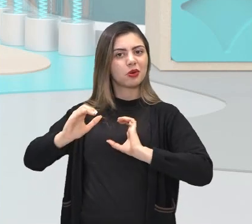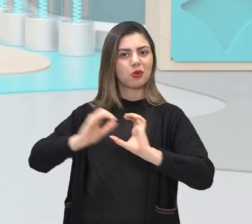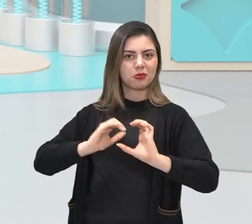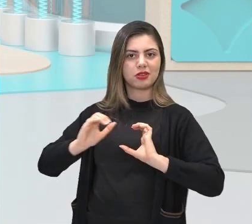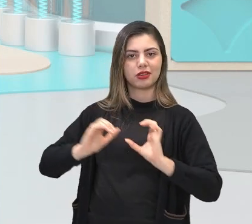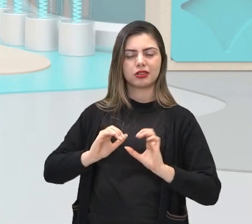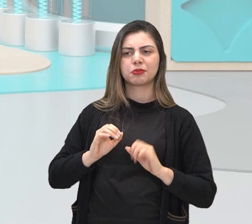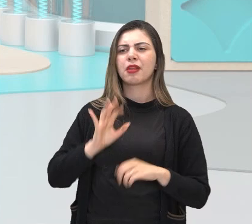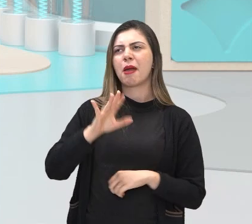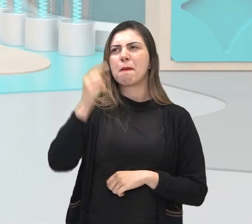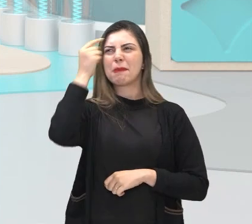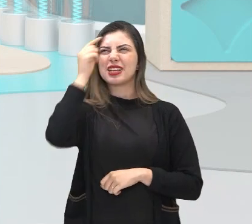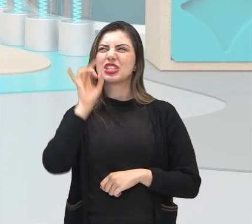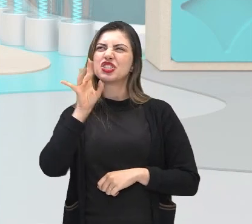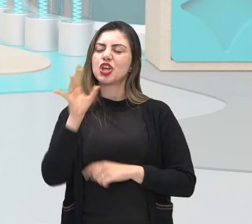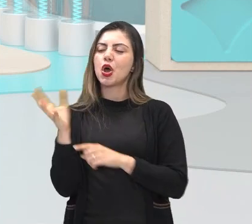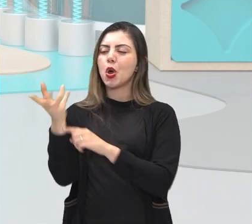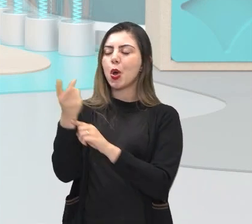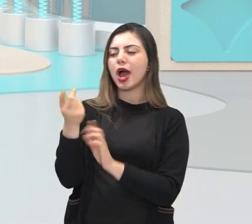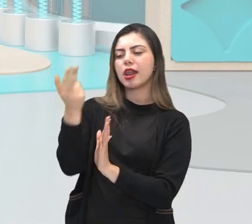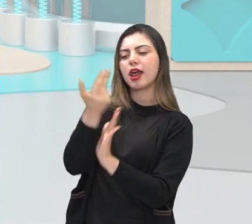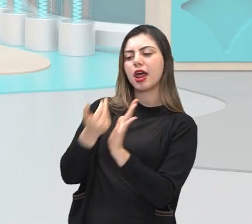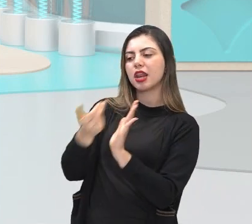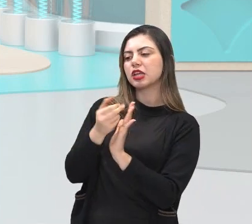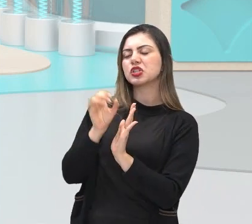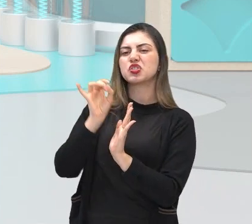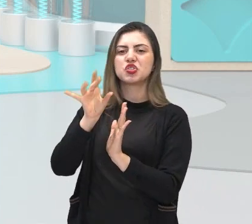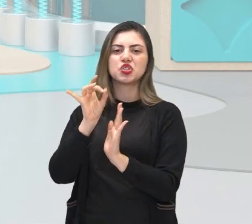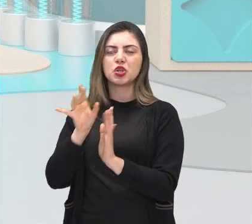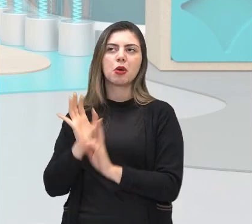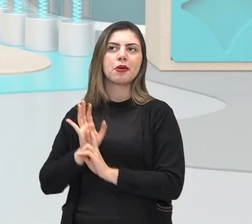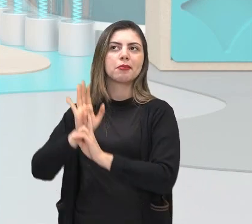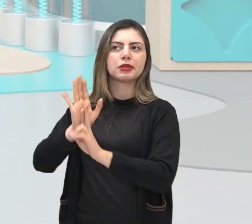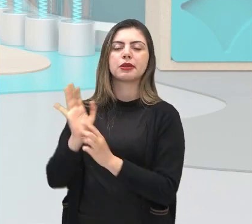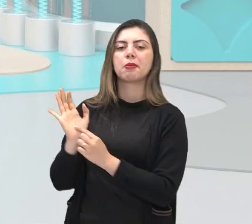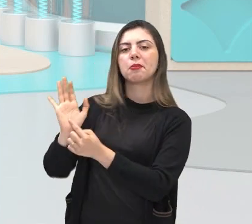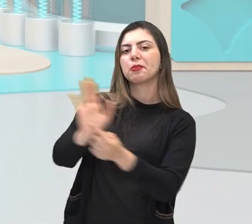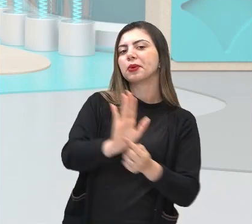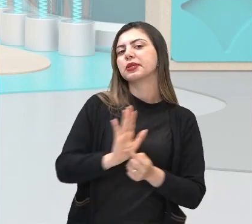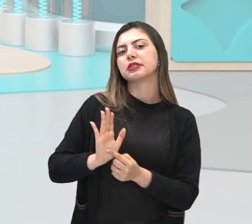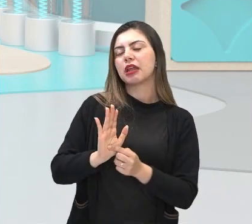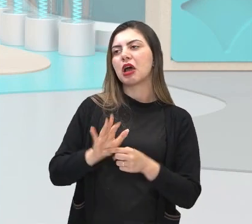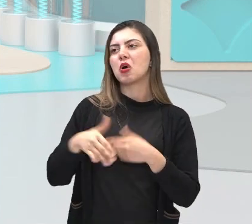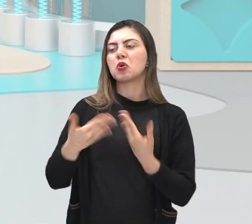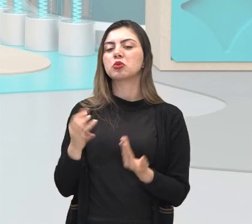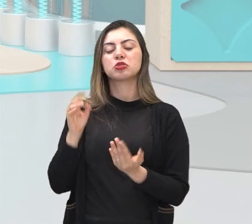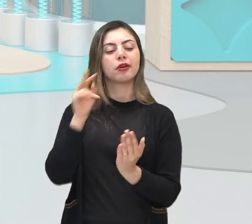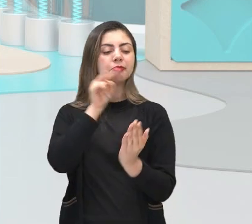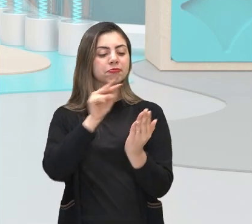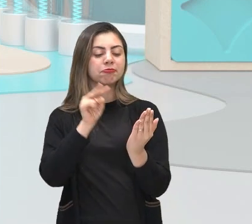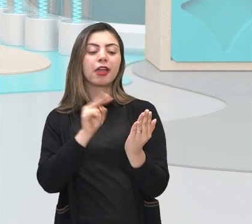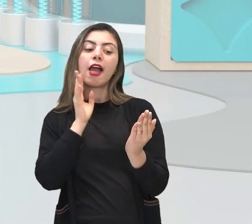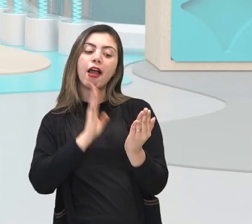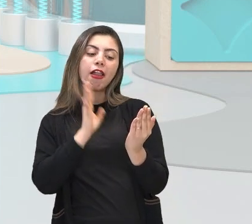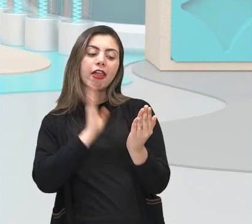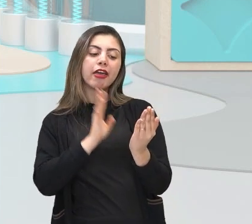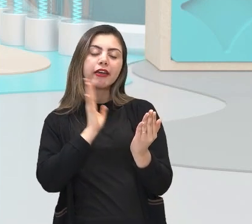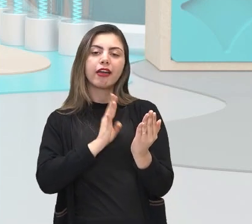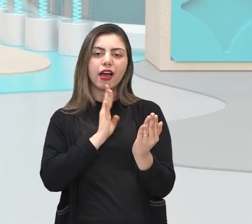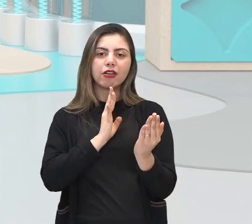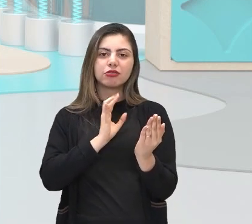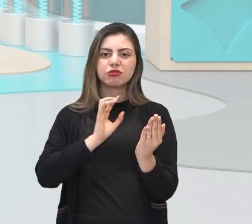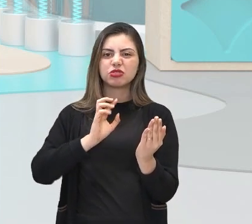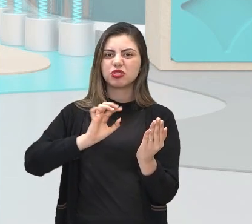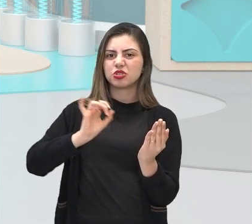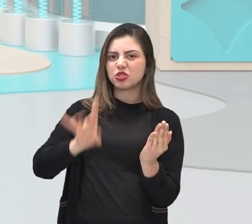mais uma obra de arte eh com um caráter funcional ou então só para contemplação só para ficar observando só para exaltar a